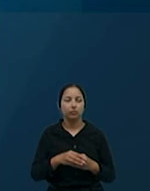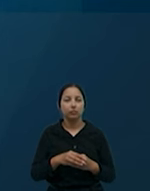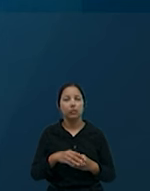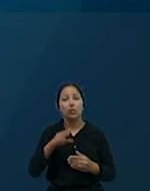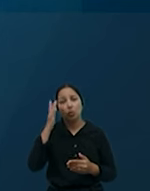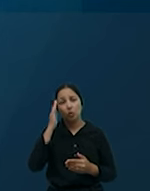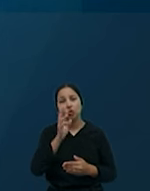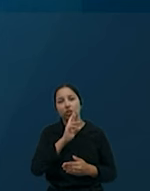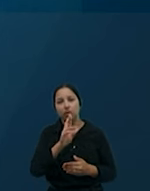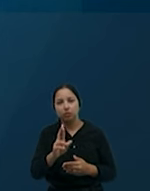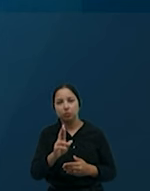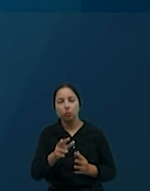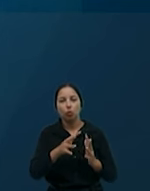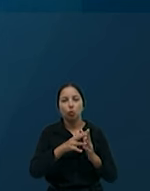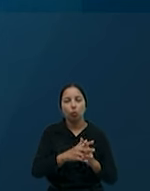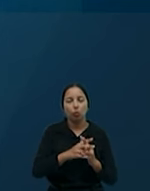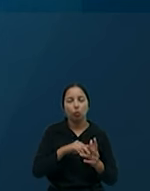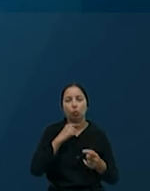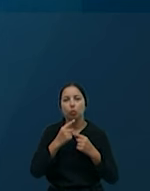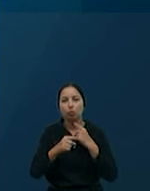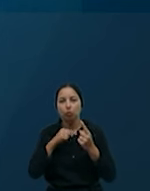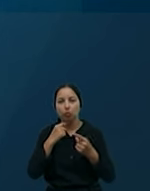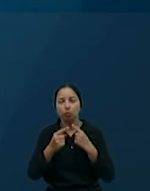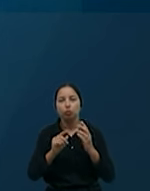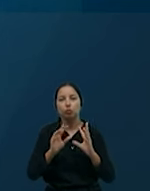trazidas da tribuna.